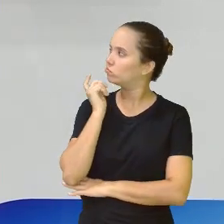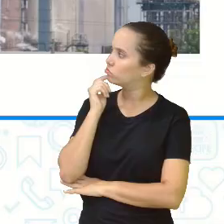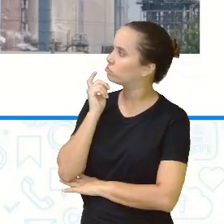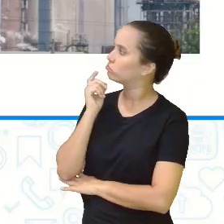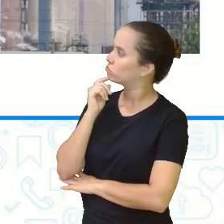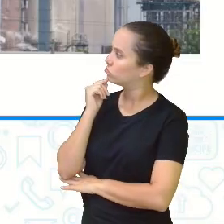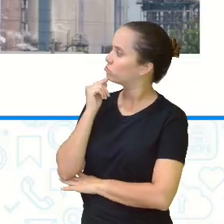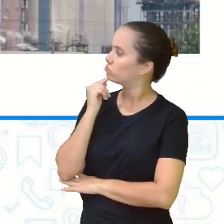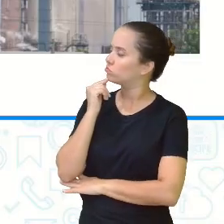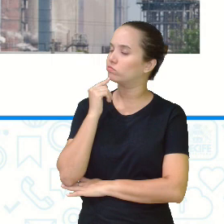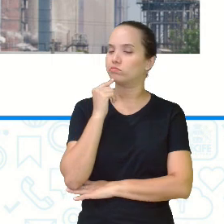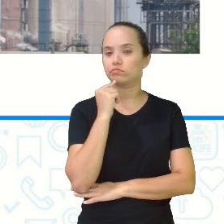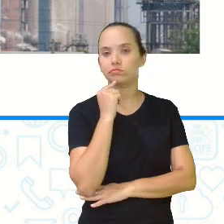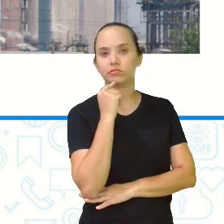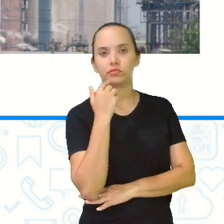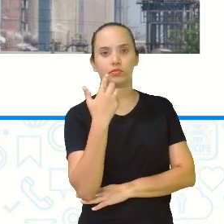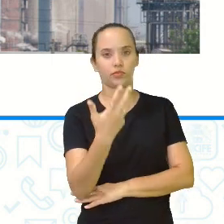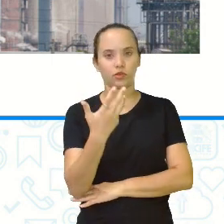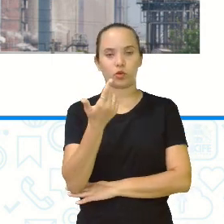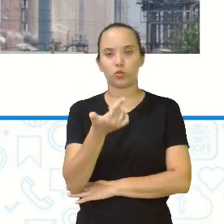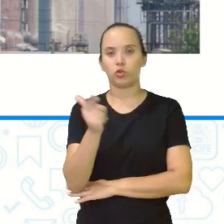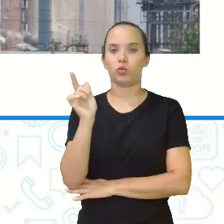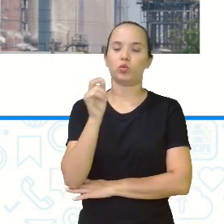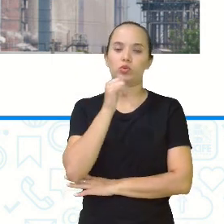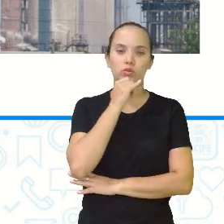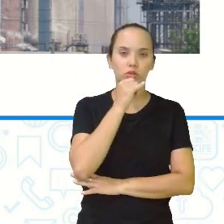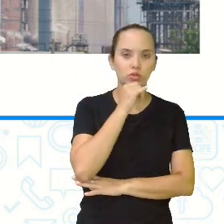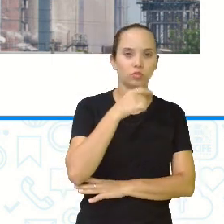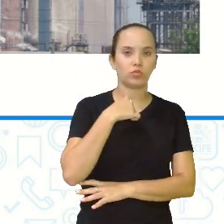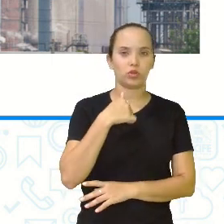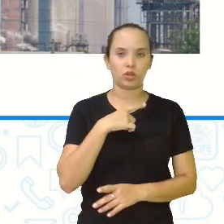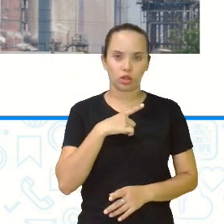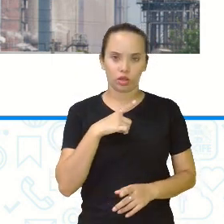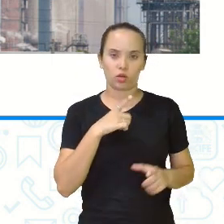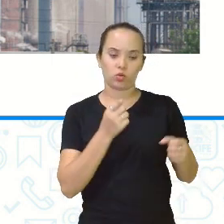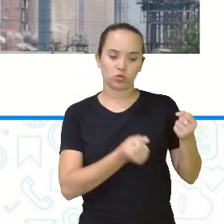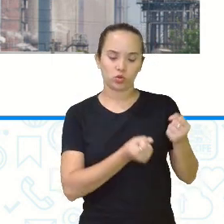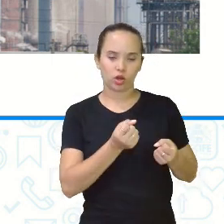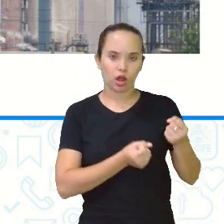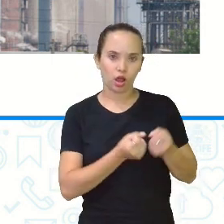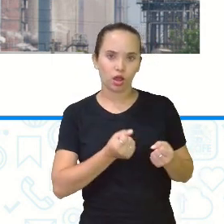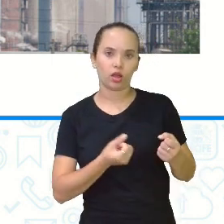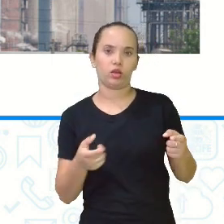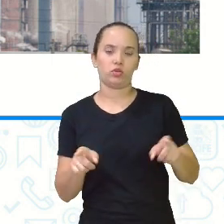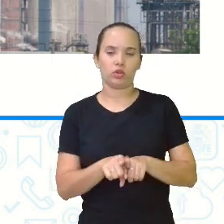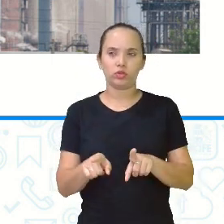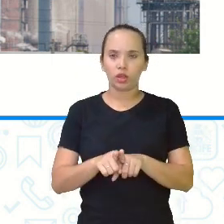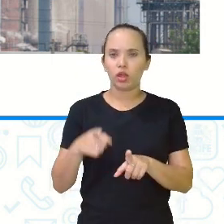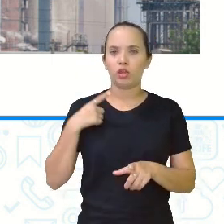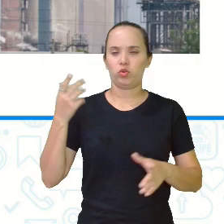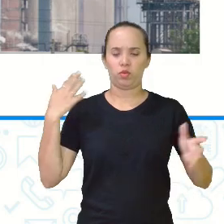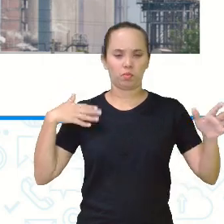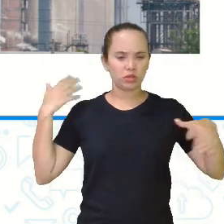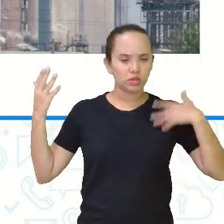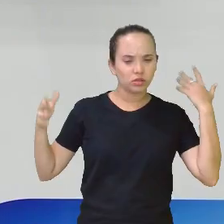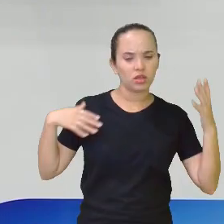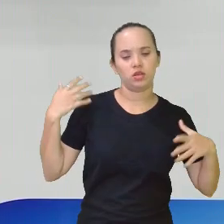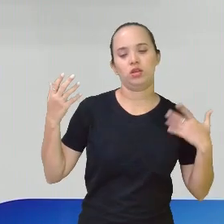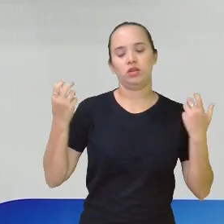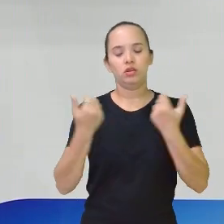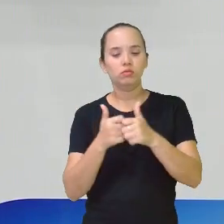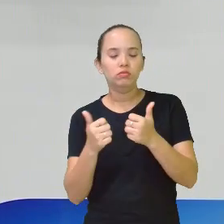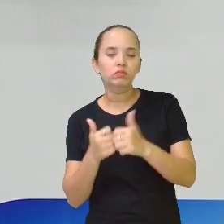Em outros casos, além dos automóveis, e aí a gente vai ver os carros de passeio, os ônibus, entre